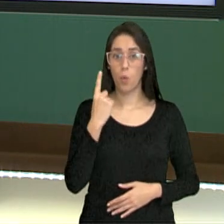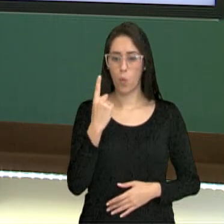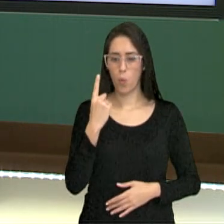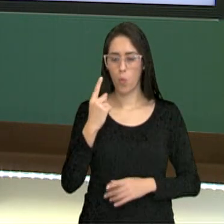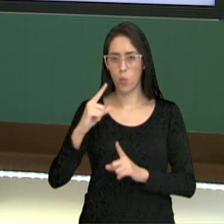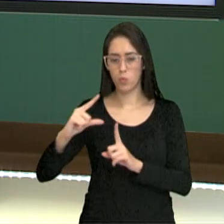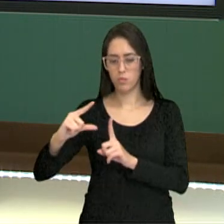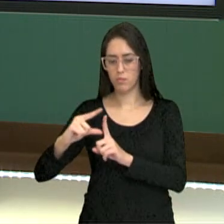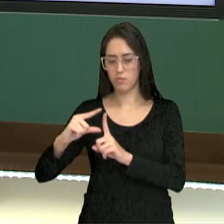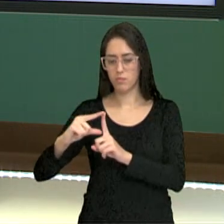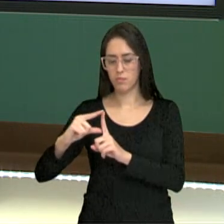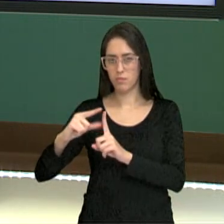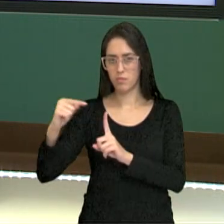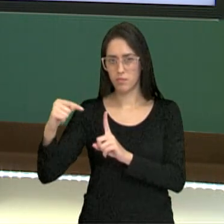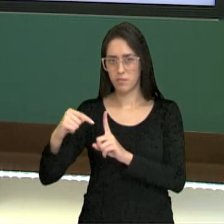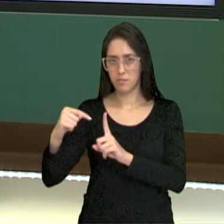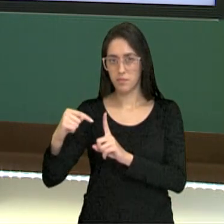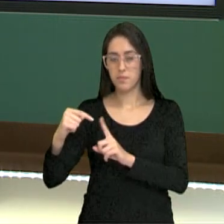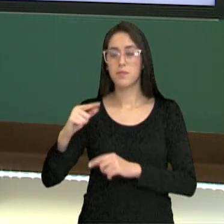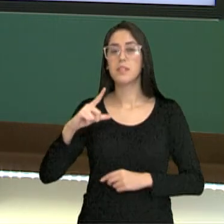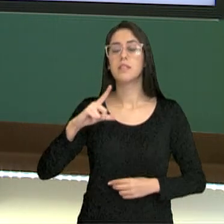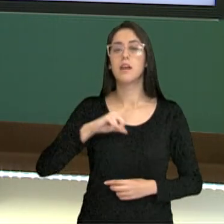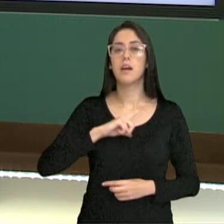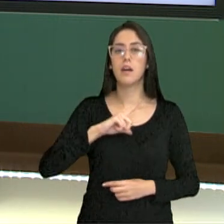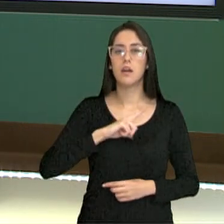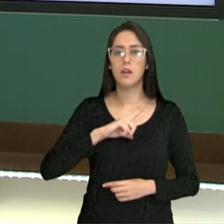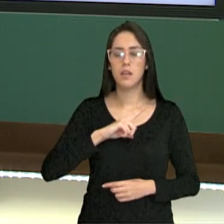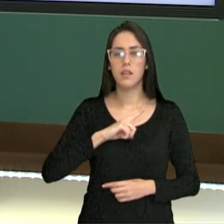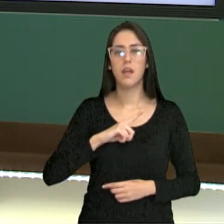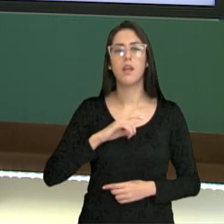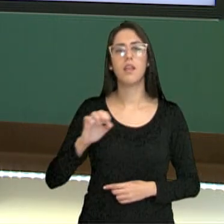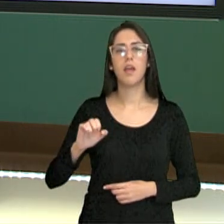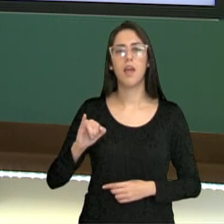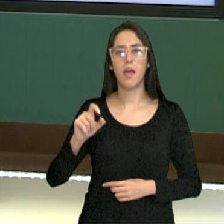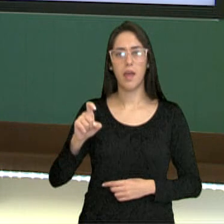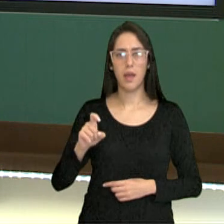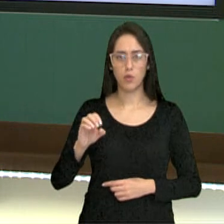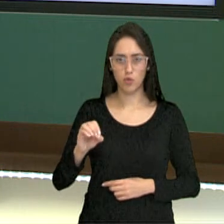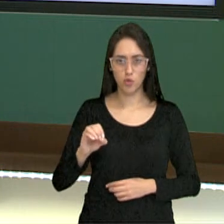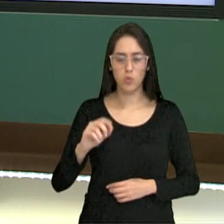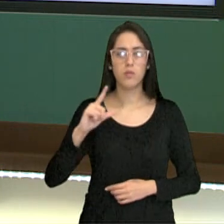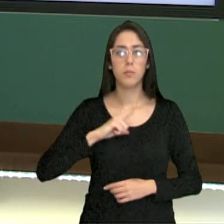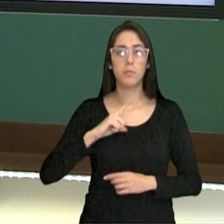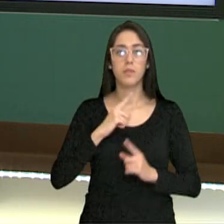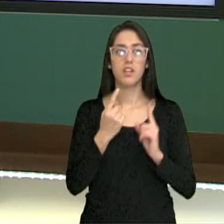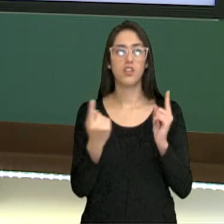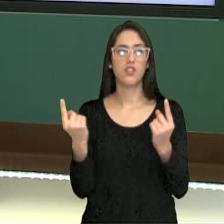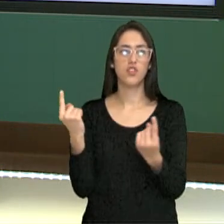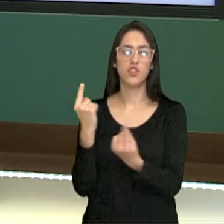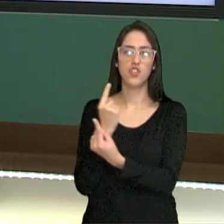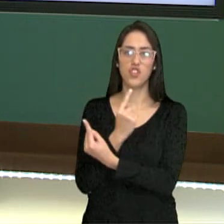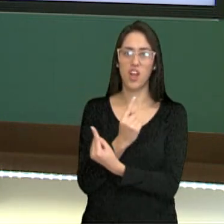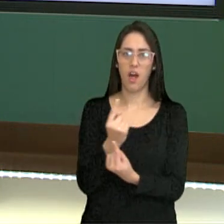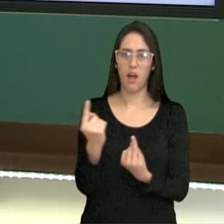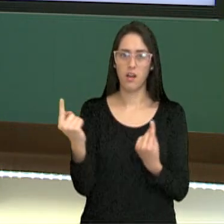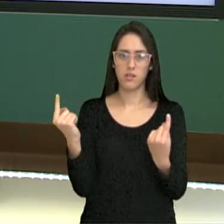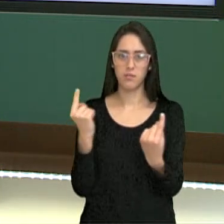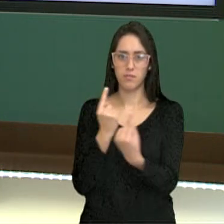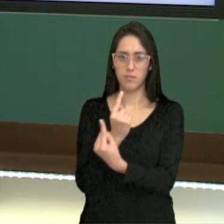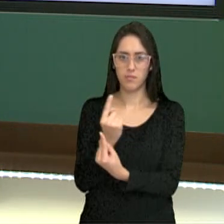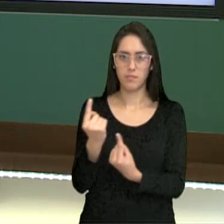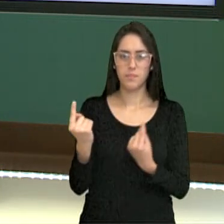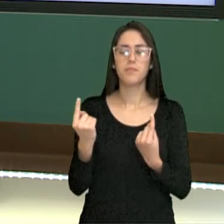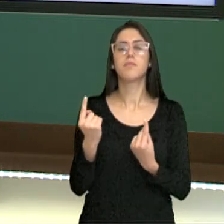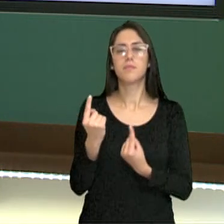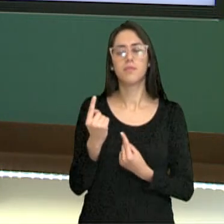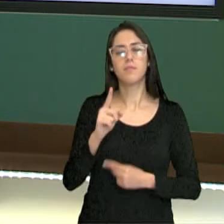triângulo aqui, nós vamos segurar, vai ser onde vai estar o nosso eixo, e ele vai girar, né? Formando